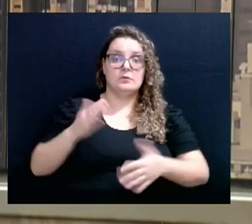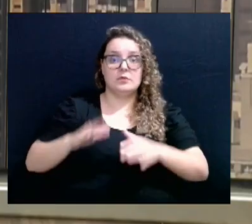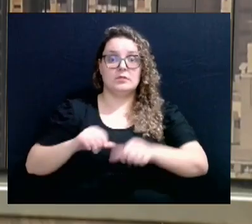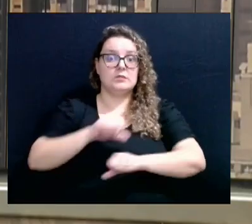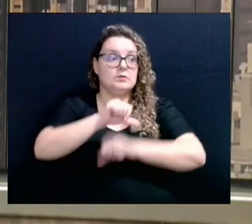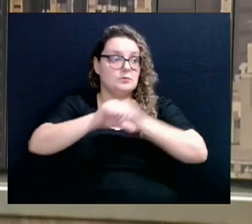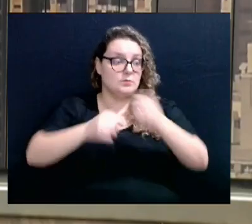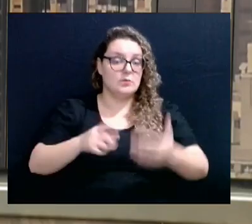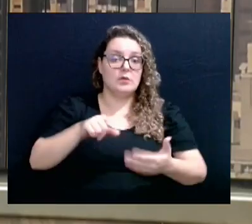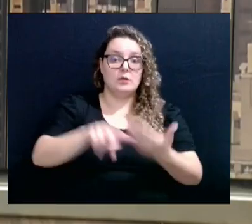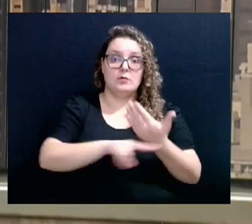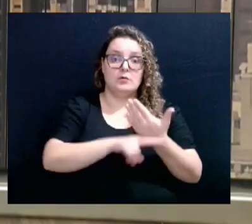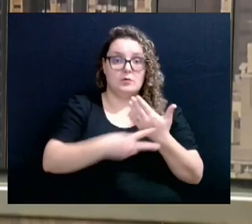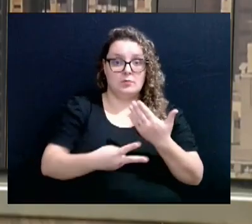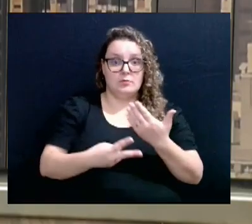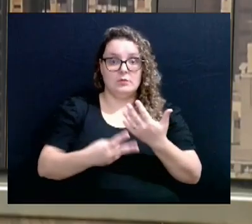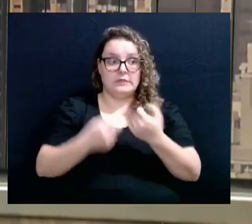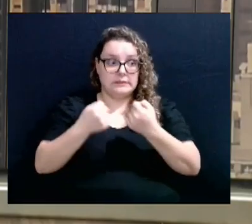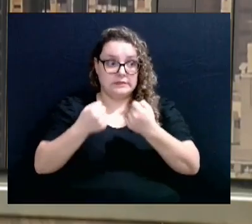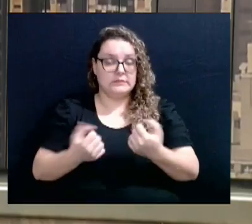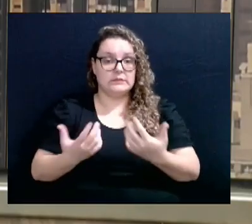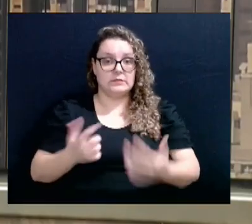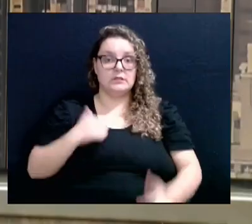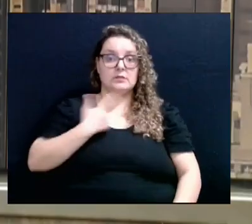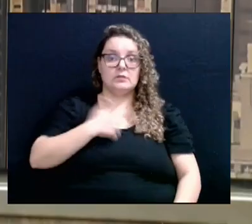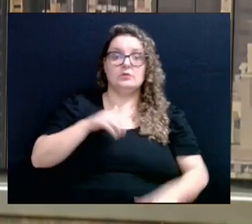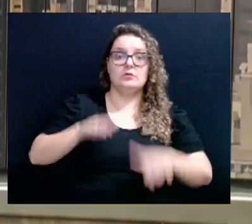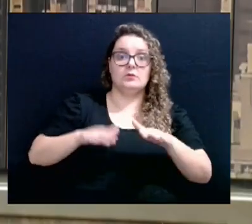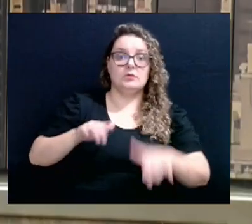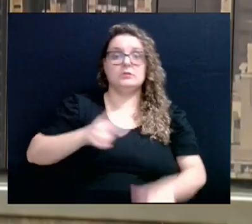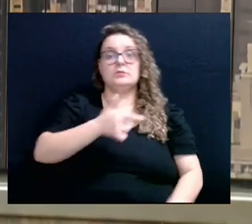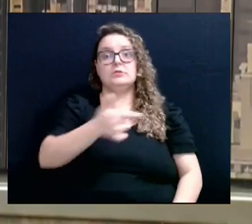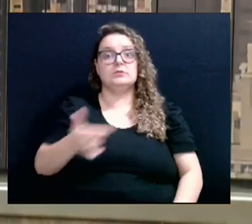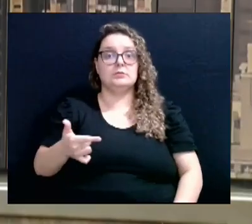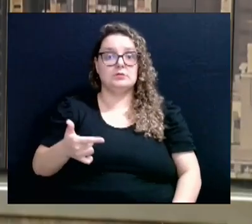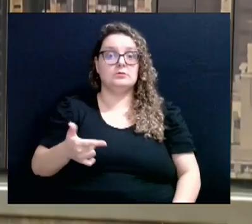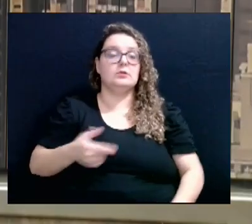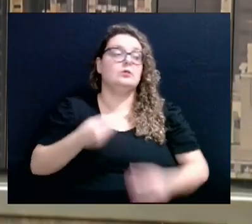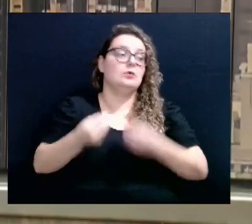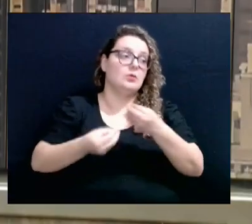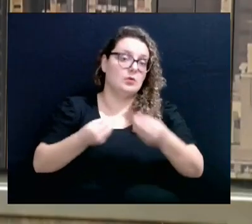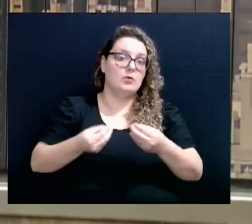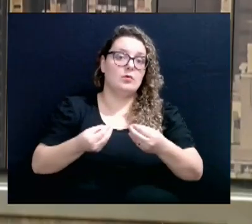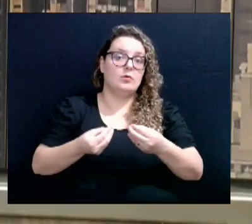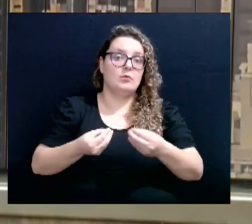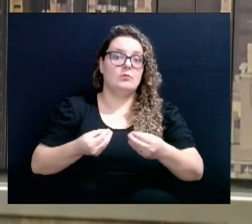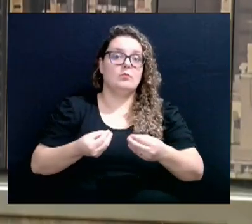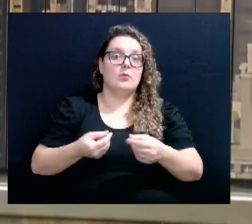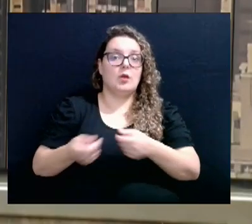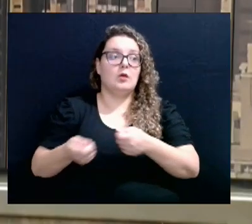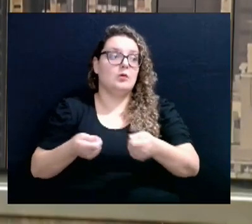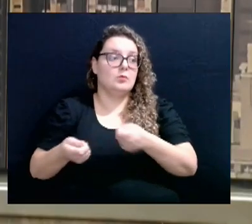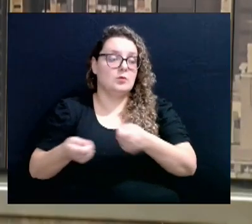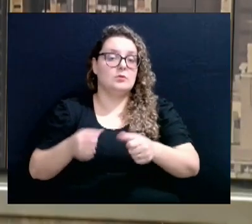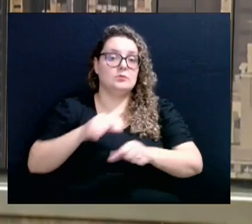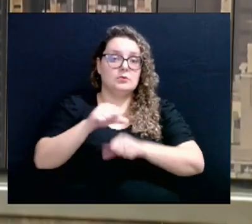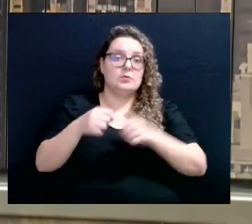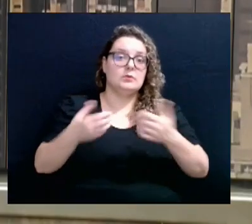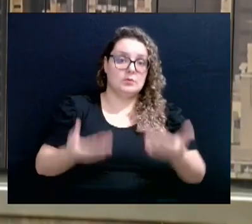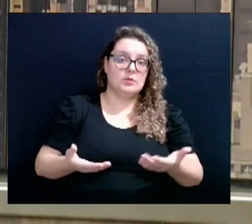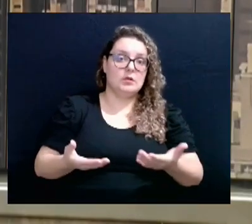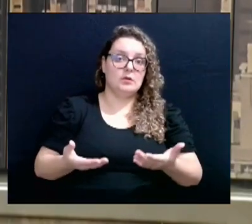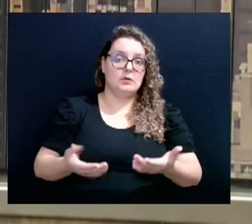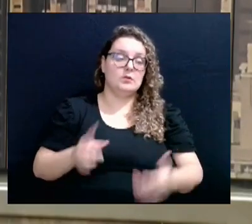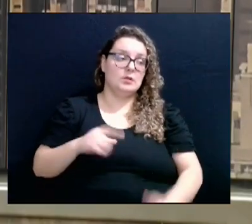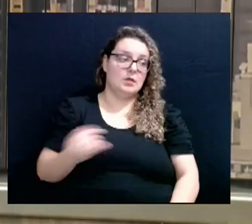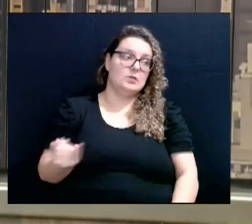impacto muito agressivo e a gente, de repente, não tem pernas para conter essa mudança, né? E essa importância, por